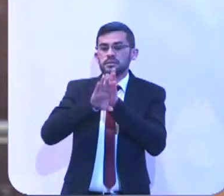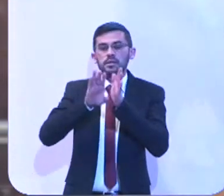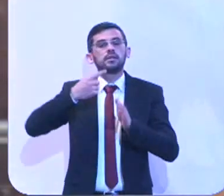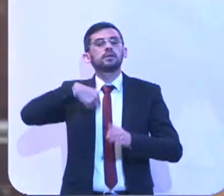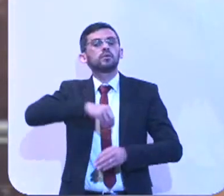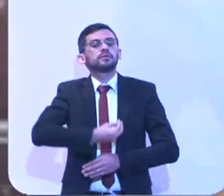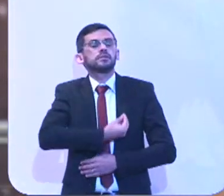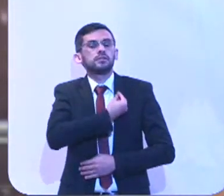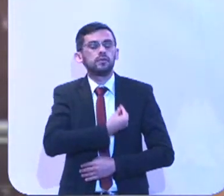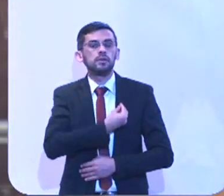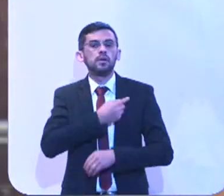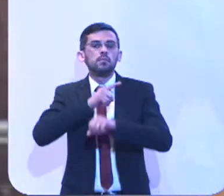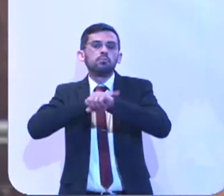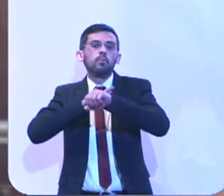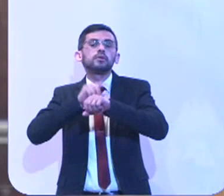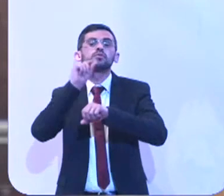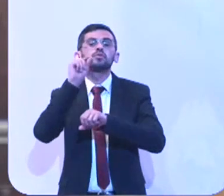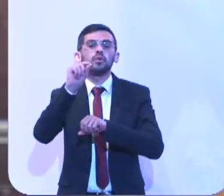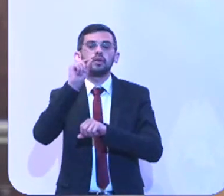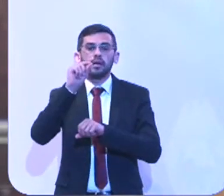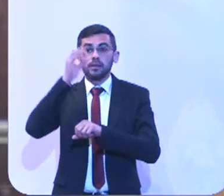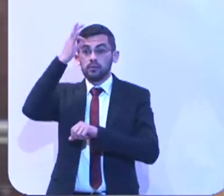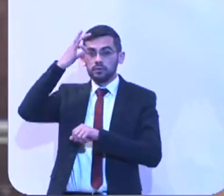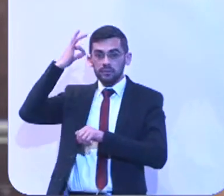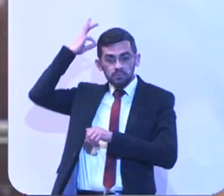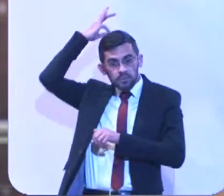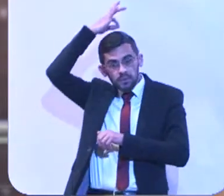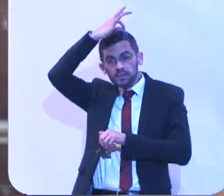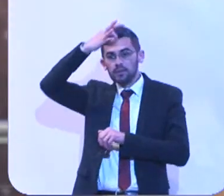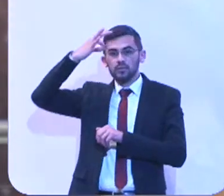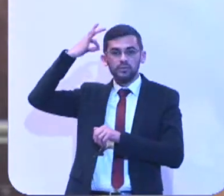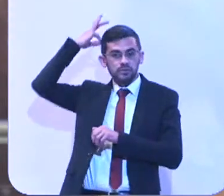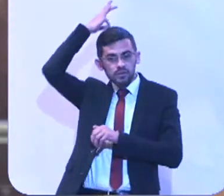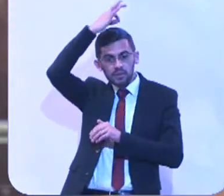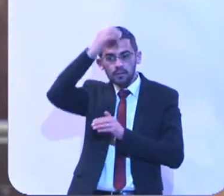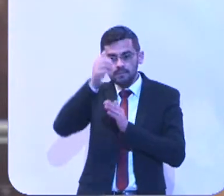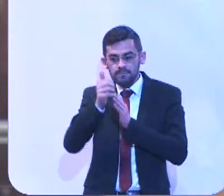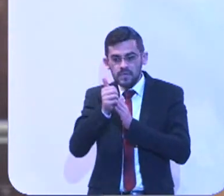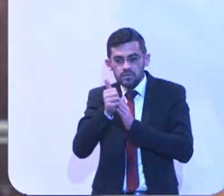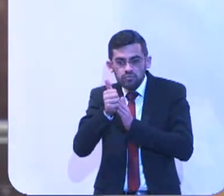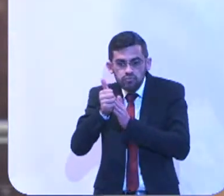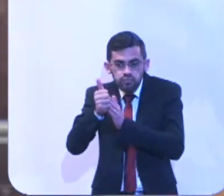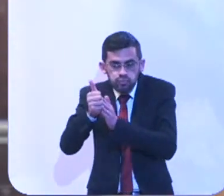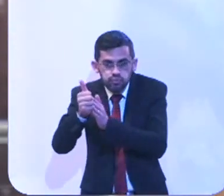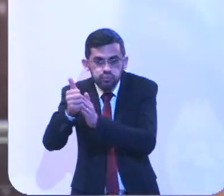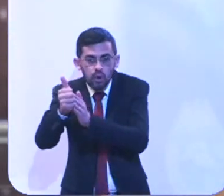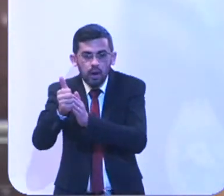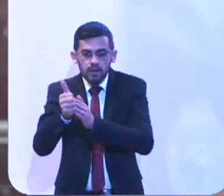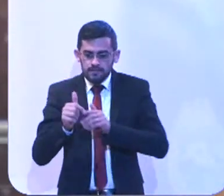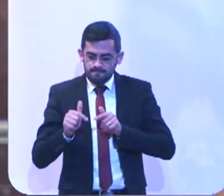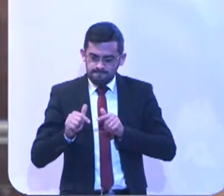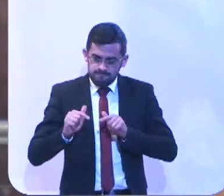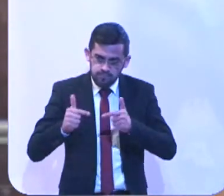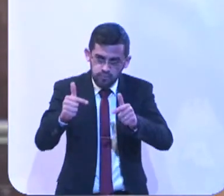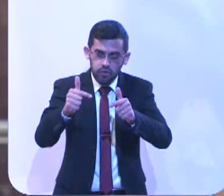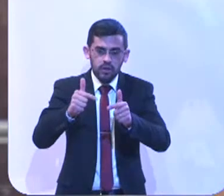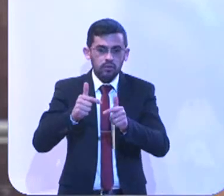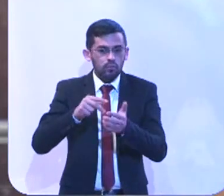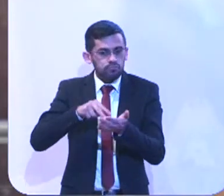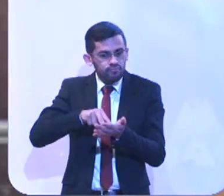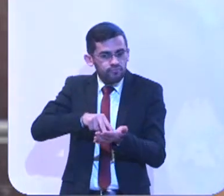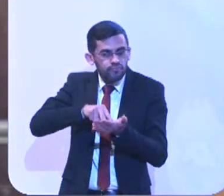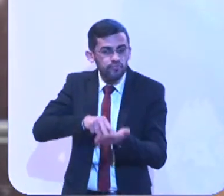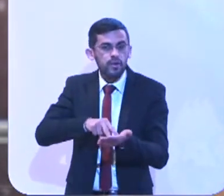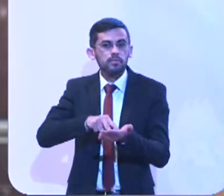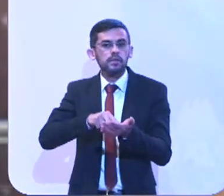vidas quando somos conduzidos pelo Espírito a enfrentarmos o vale de ossos secos, o